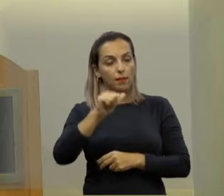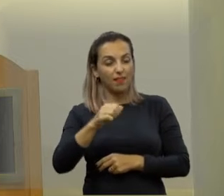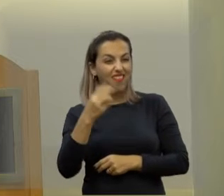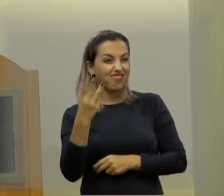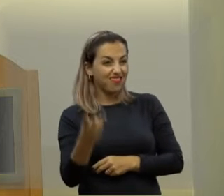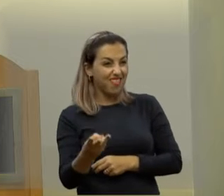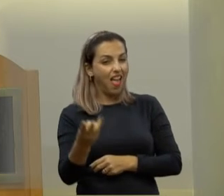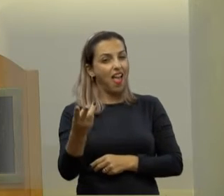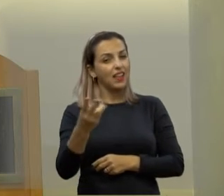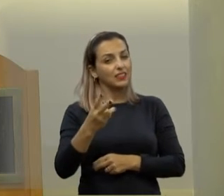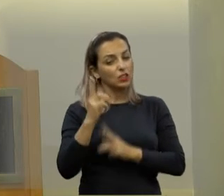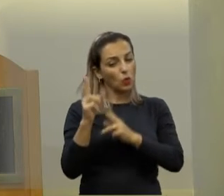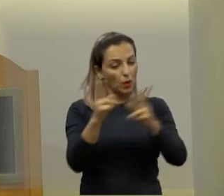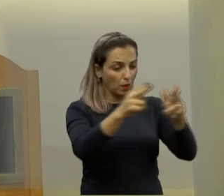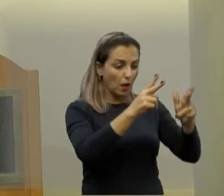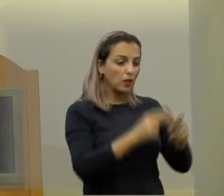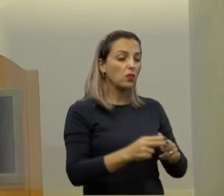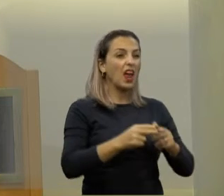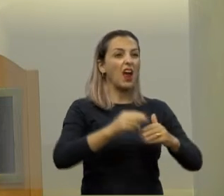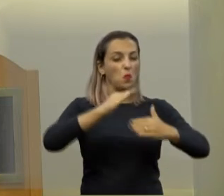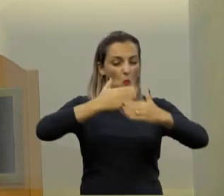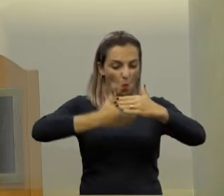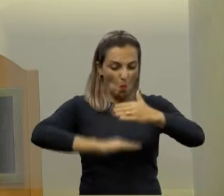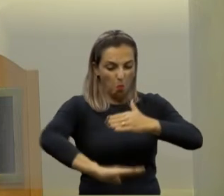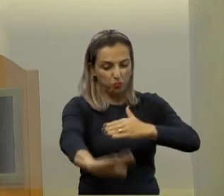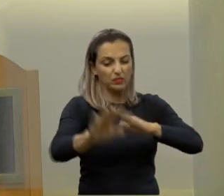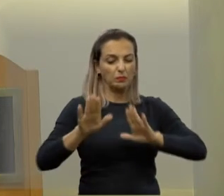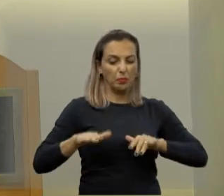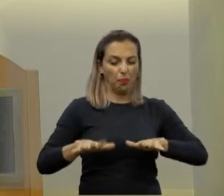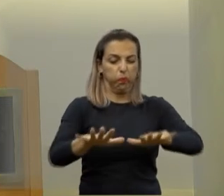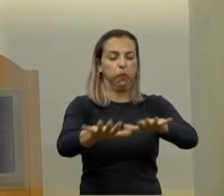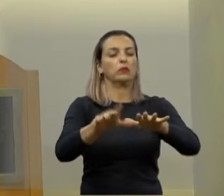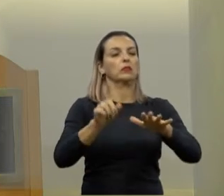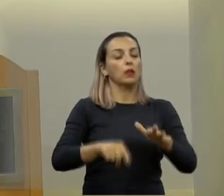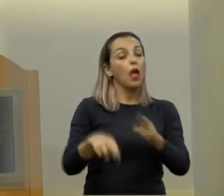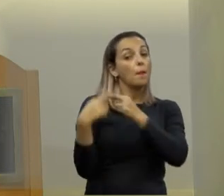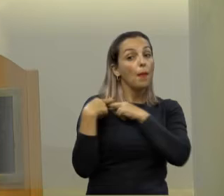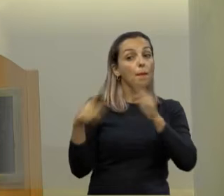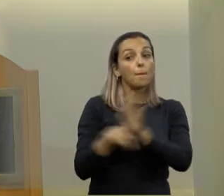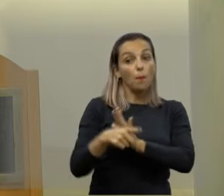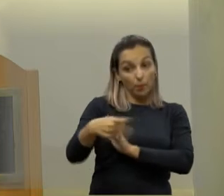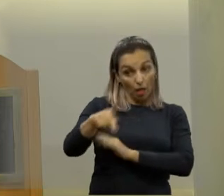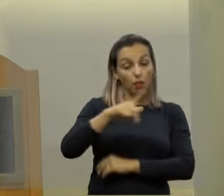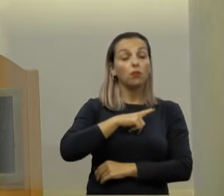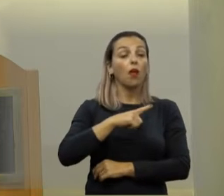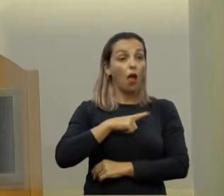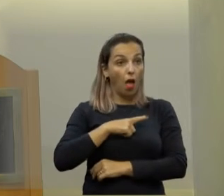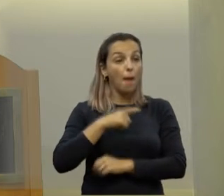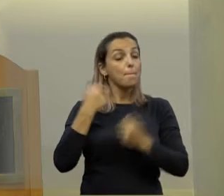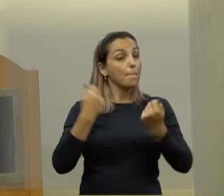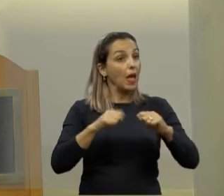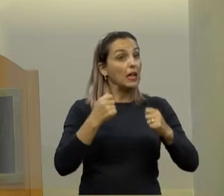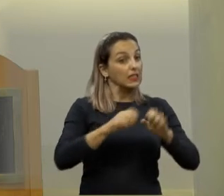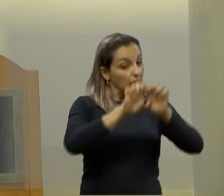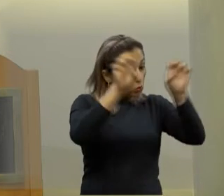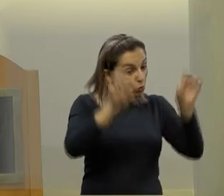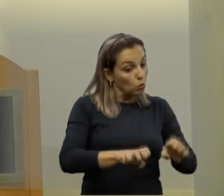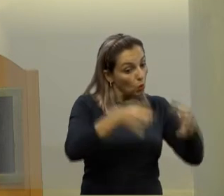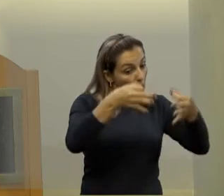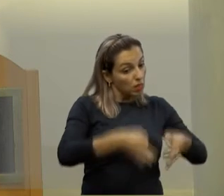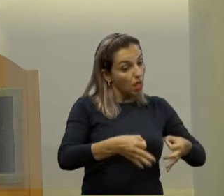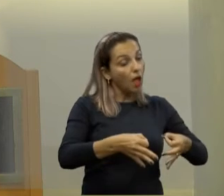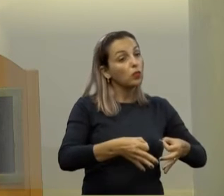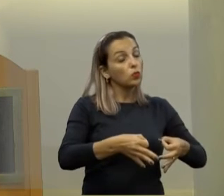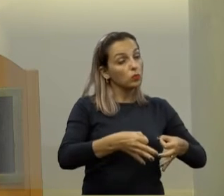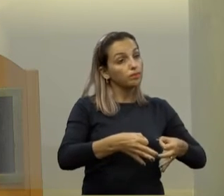sua malha as fotos que a totalmente destruída ele tem sim suas responsabilidades sua presença porque tem que entregar com infraestrutura